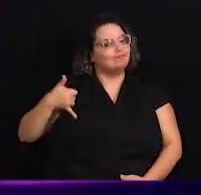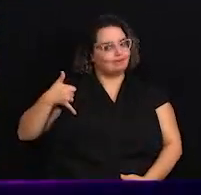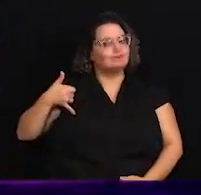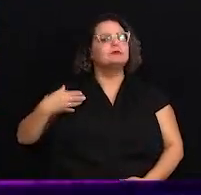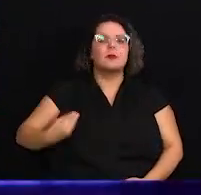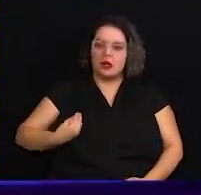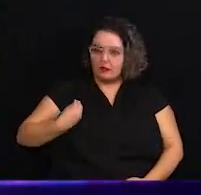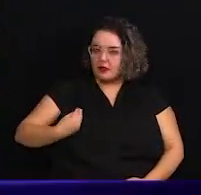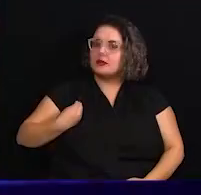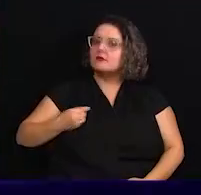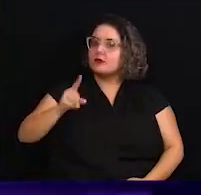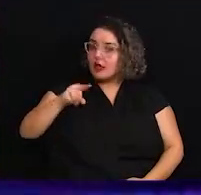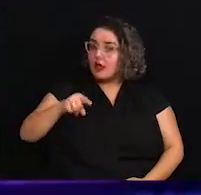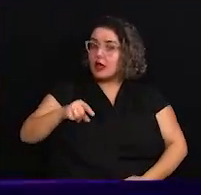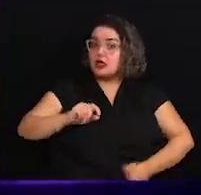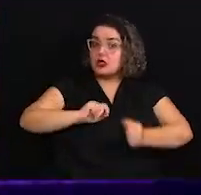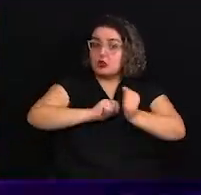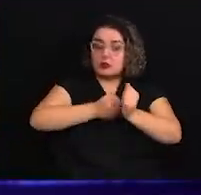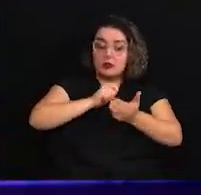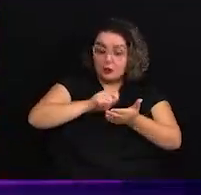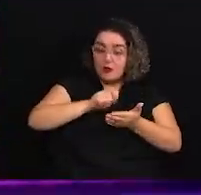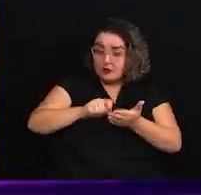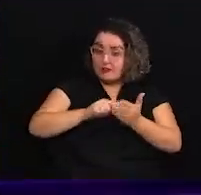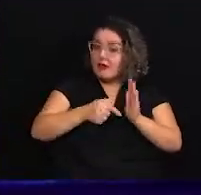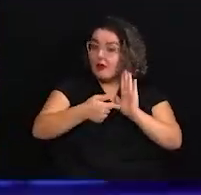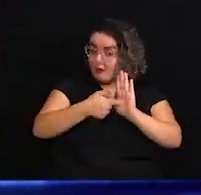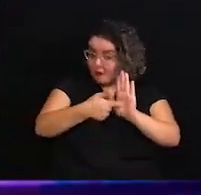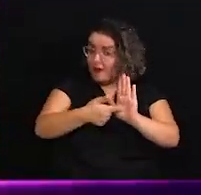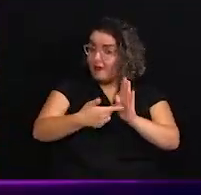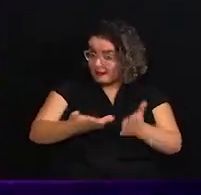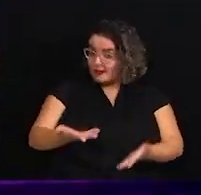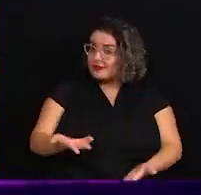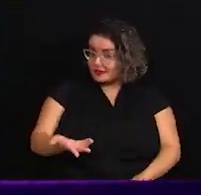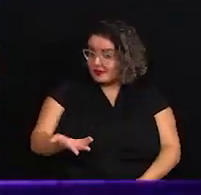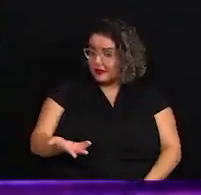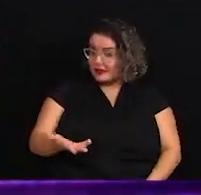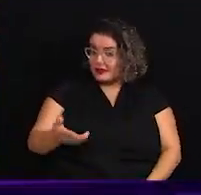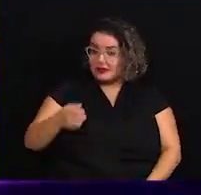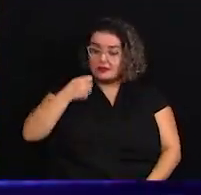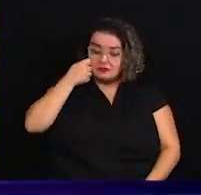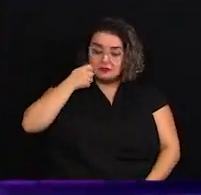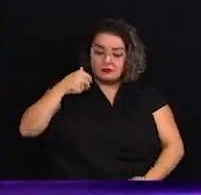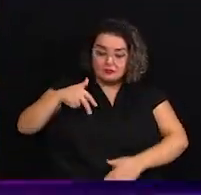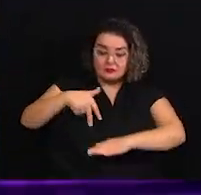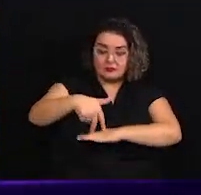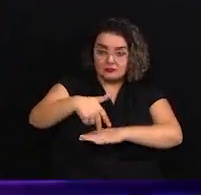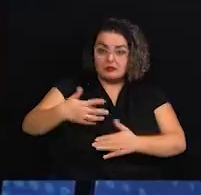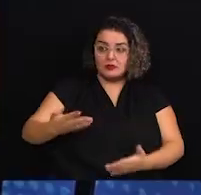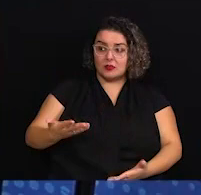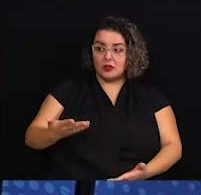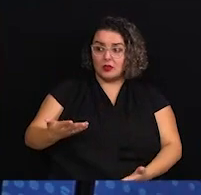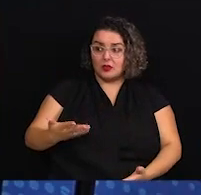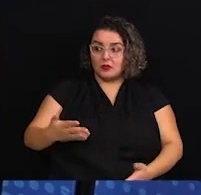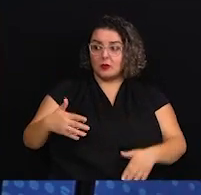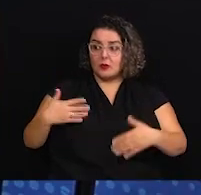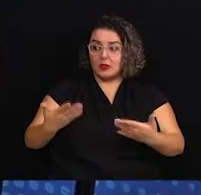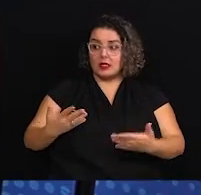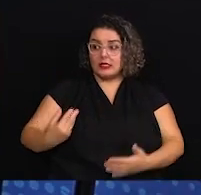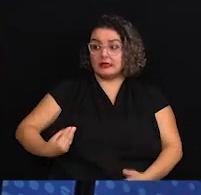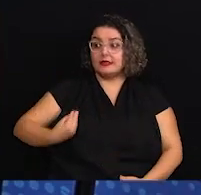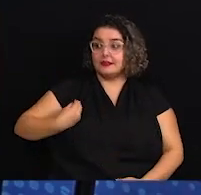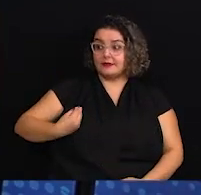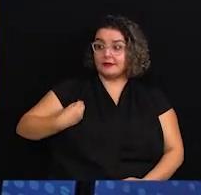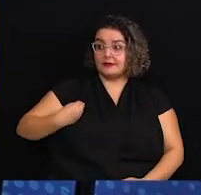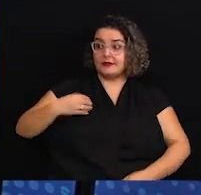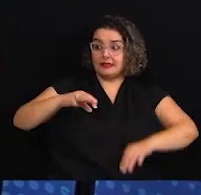de soberba na vida. E o Diário de um Soberbo vem mostrar exatamente através desse personagem, o Soberbo da Silva, do qual